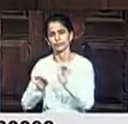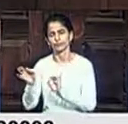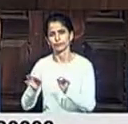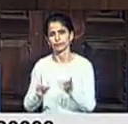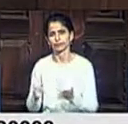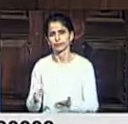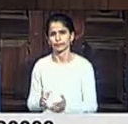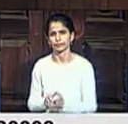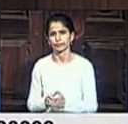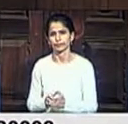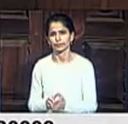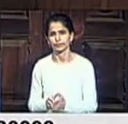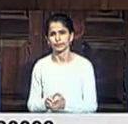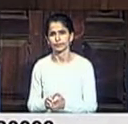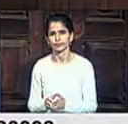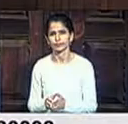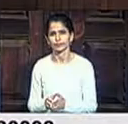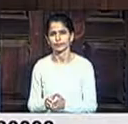projeto